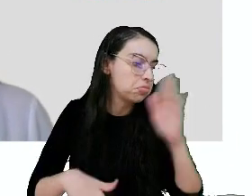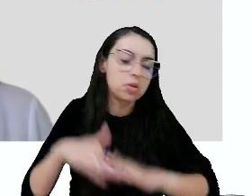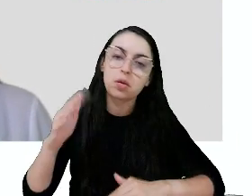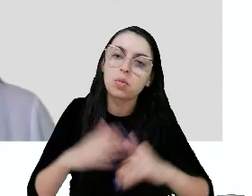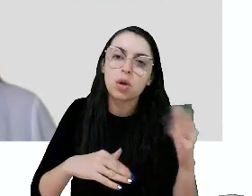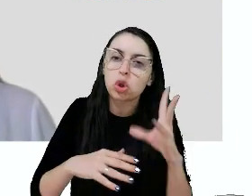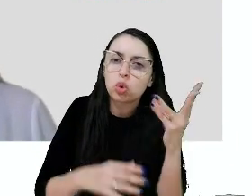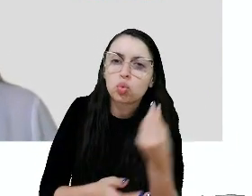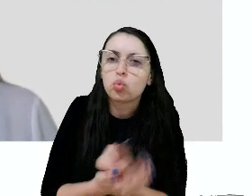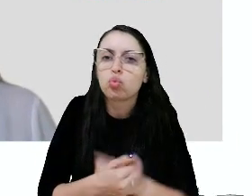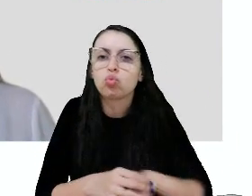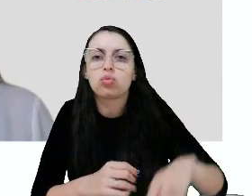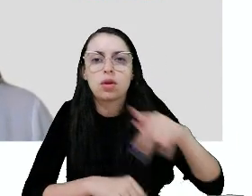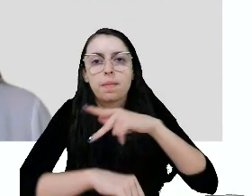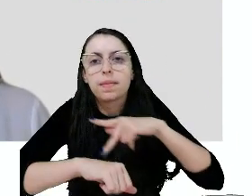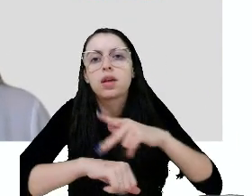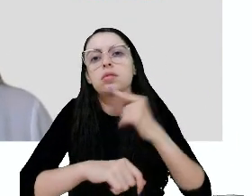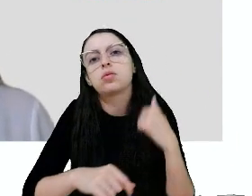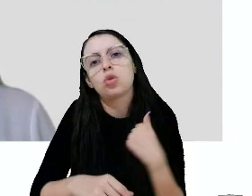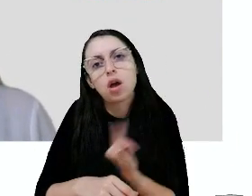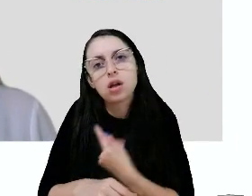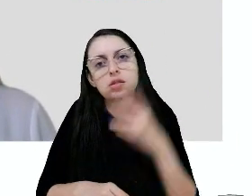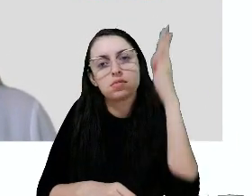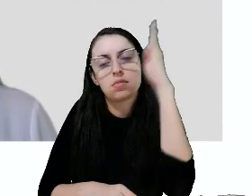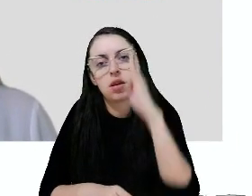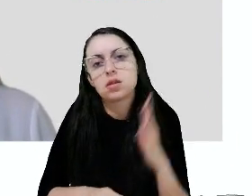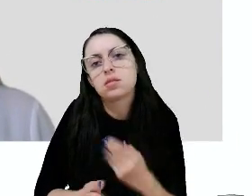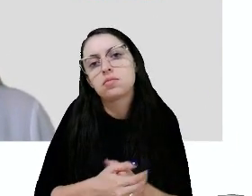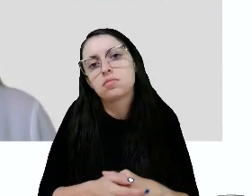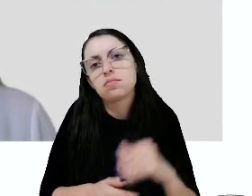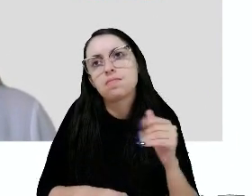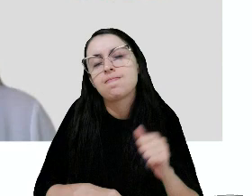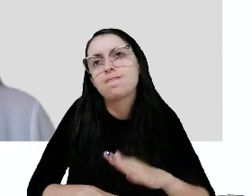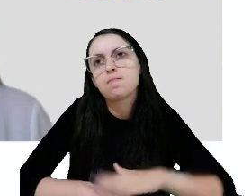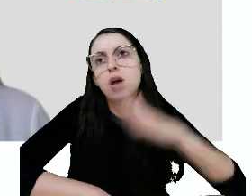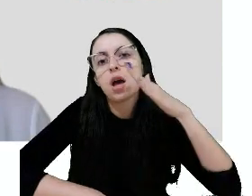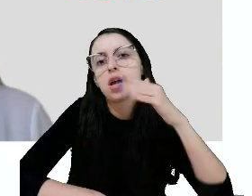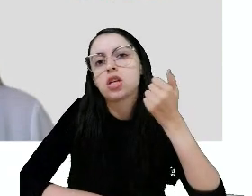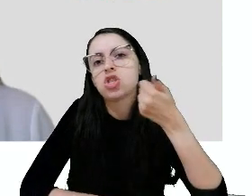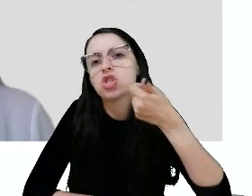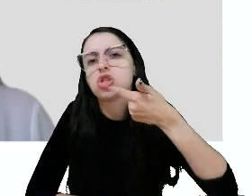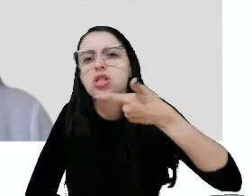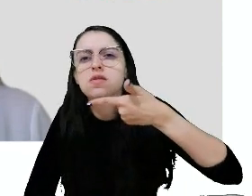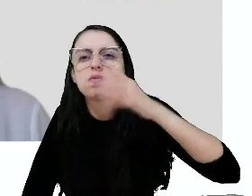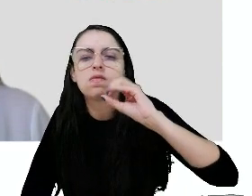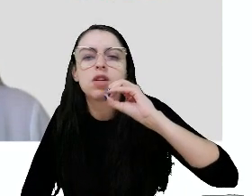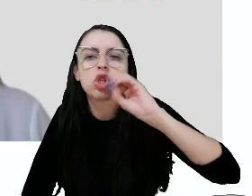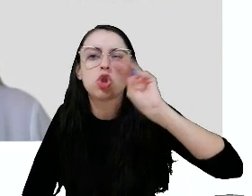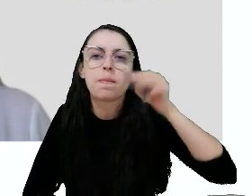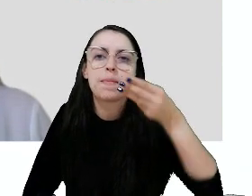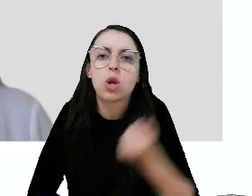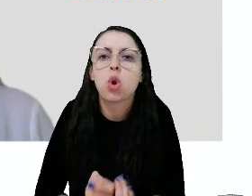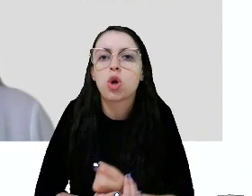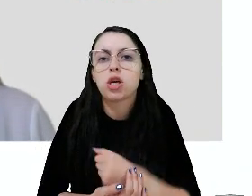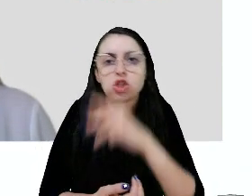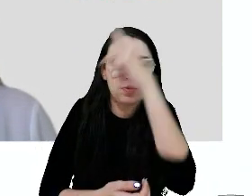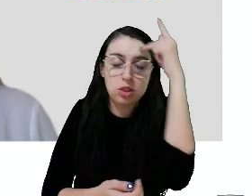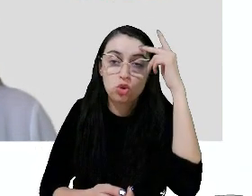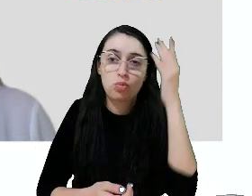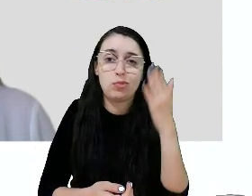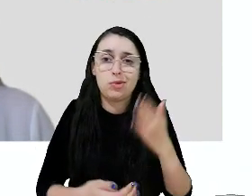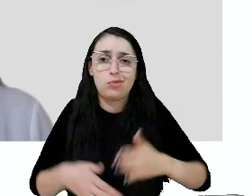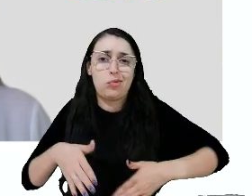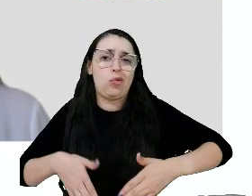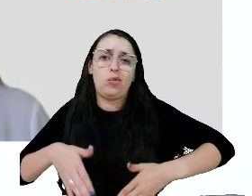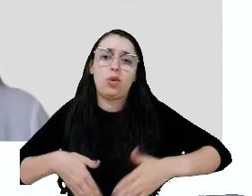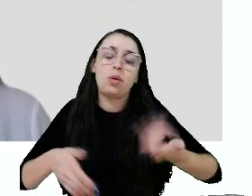a tudo que está acontecendo no nosso país, que nós estamos no Brasil hoje com mais de 20 milhões de pessoas com fome. Não